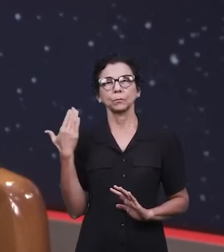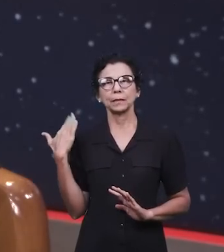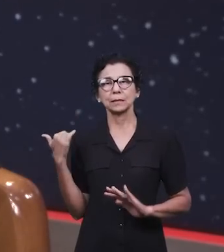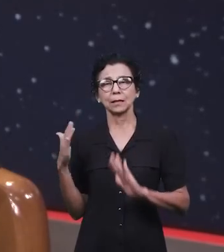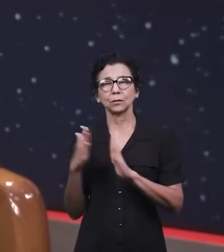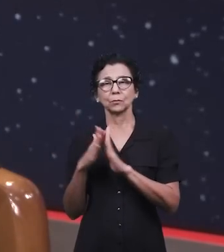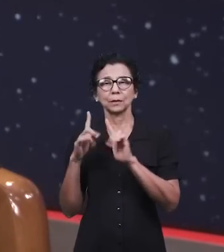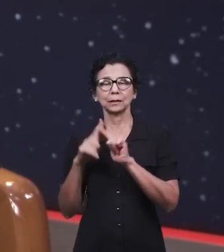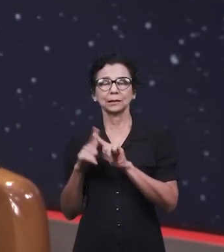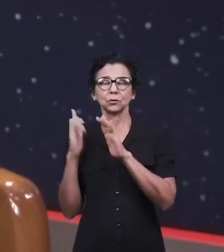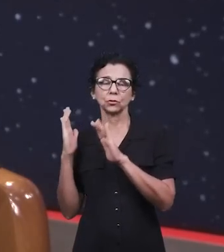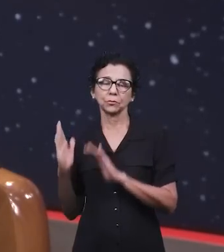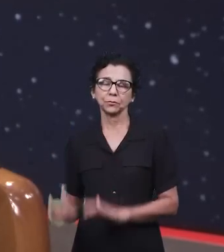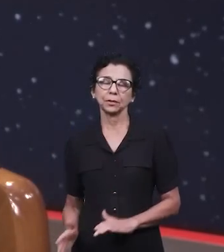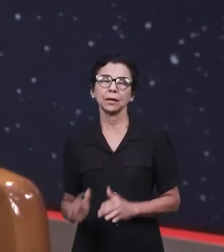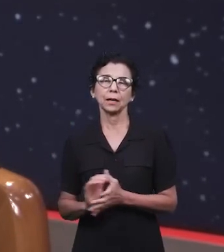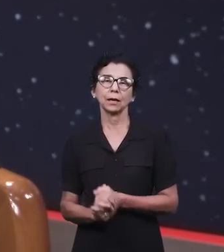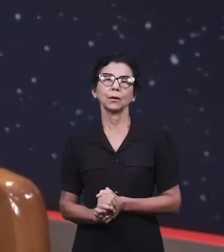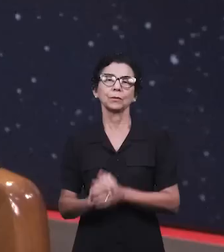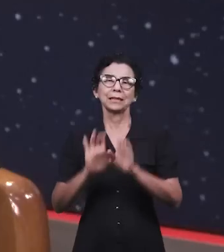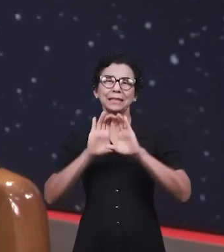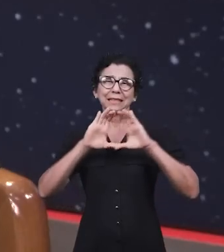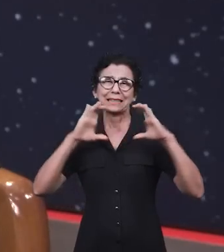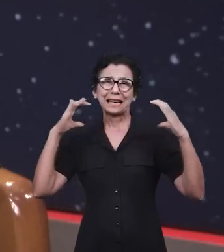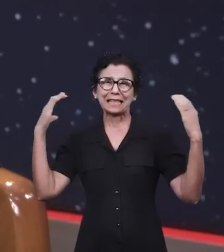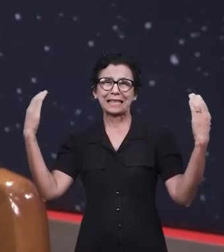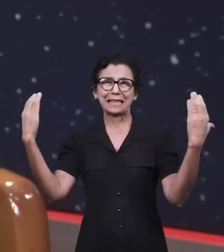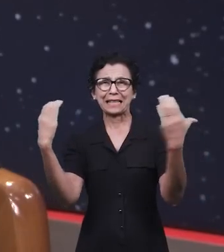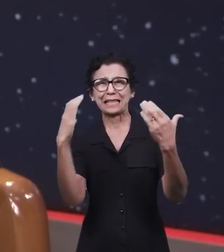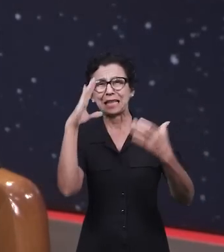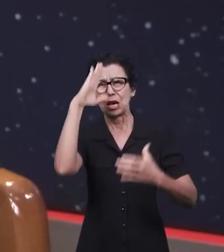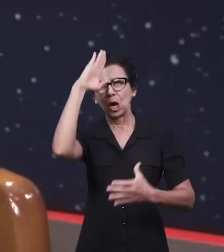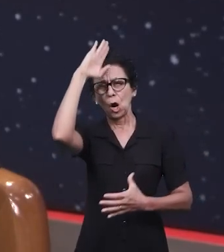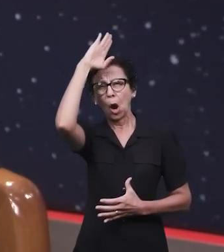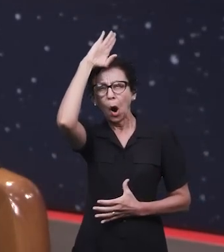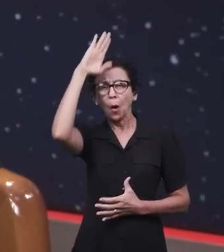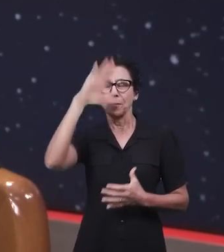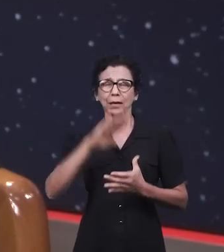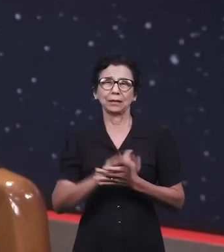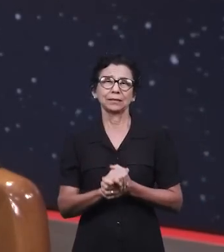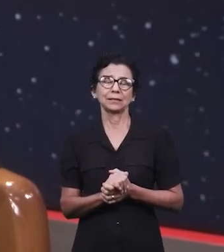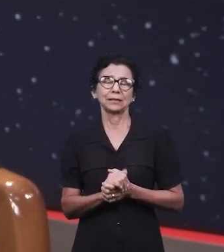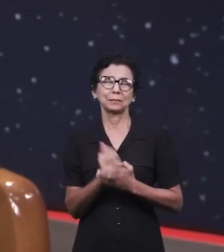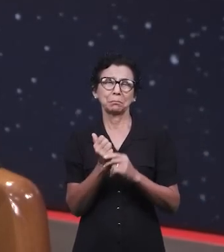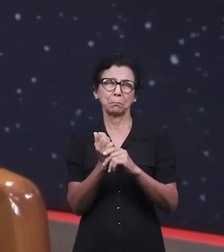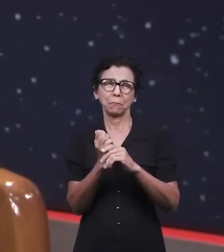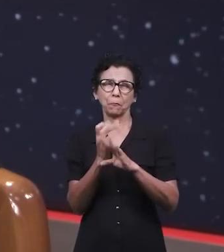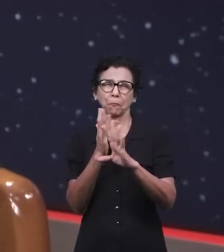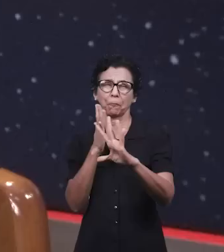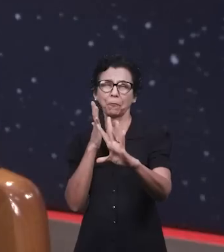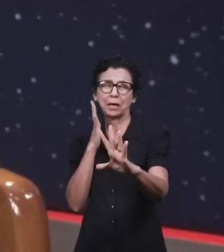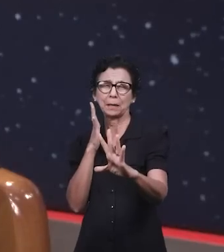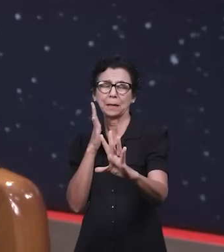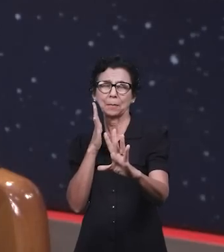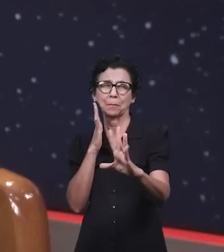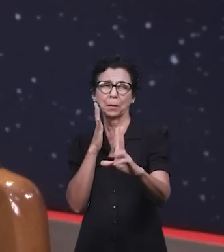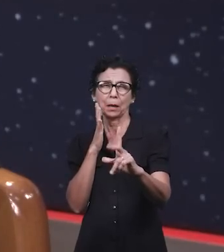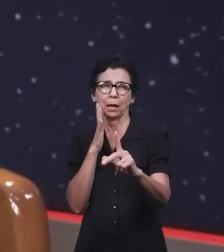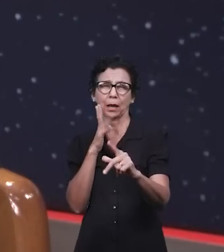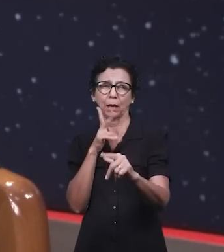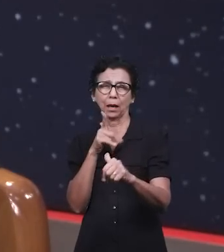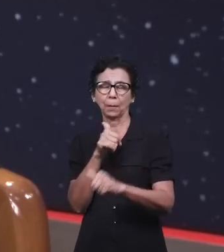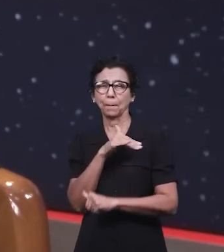arenas, que sofreu, que perdeu a sua vida nas bocas dos leões e que passou por todo aquele